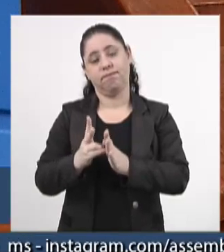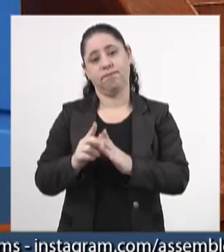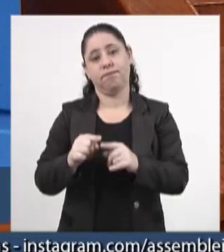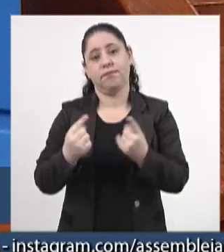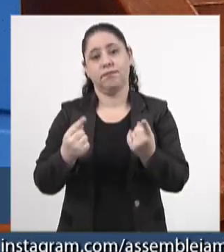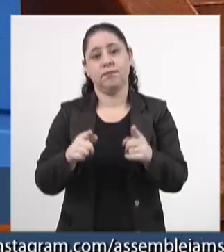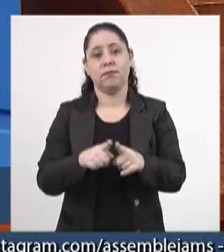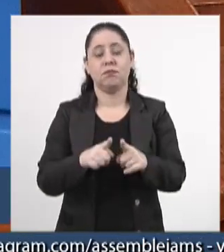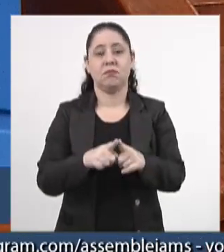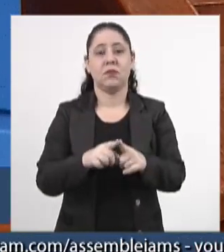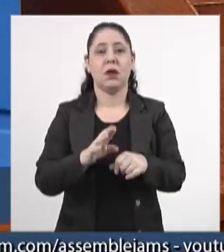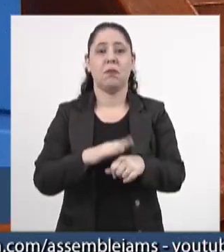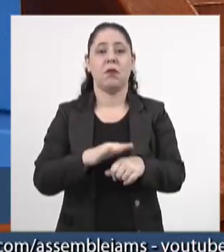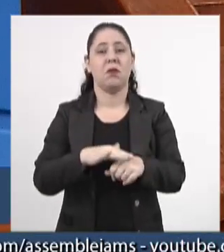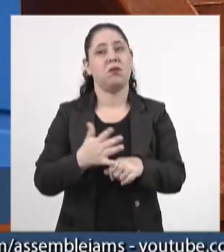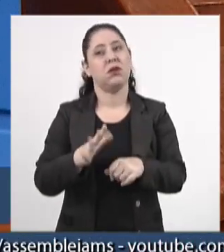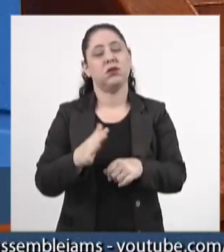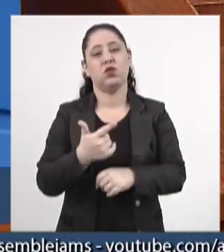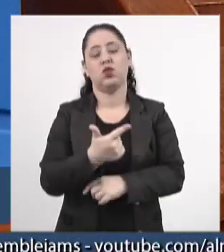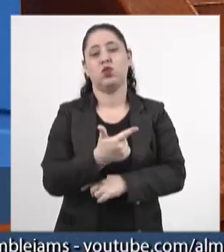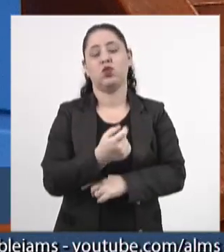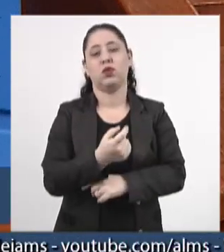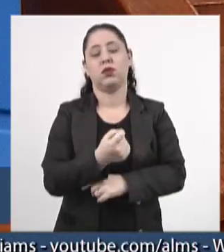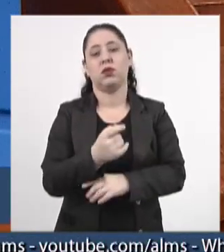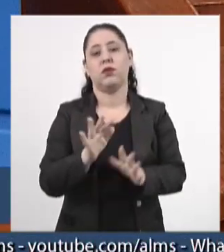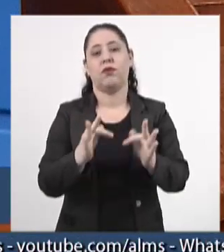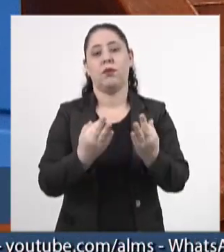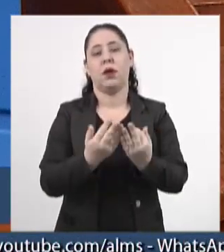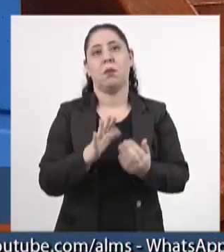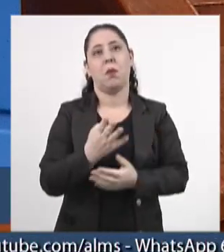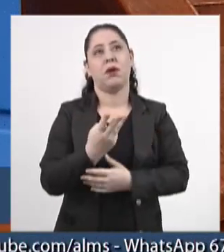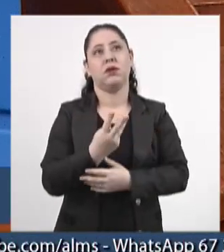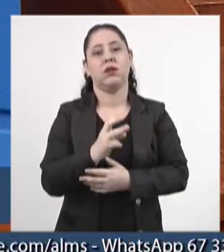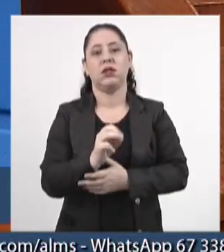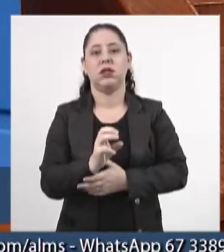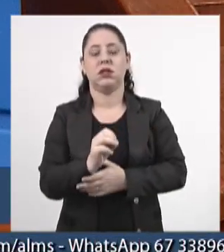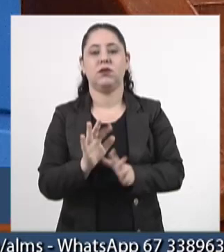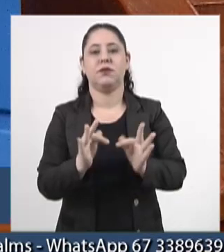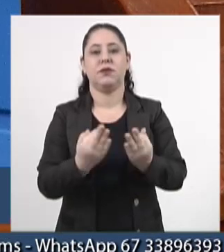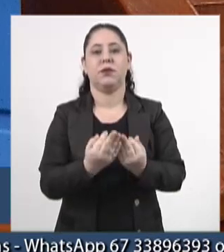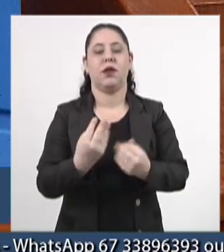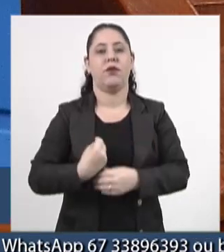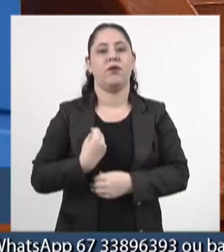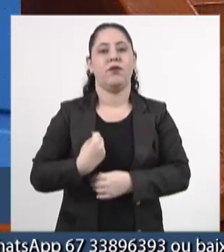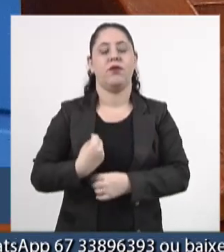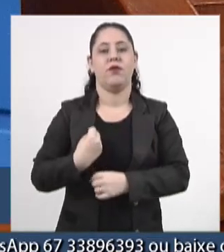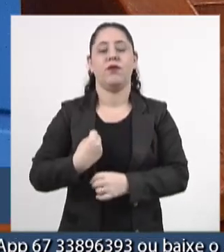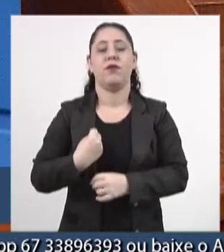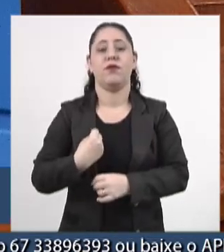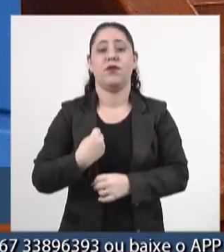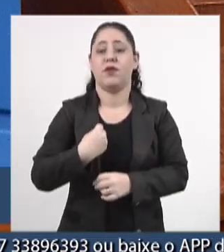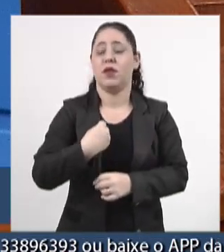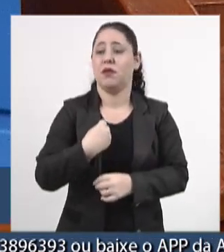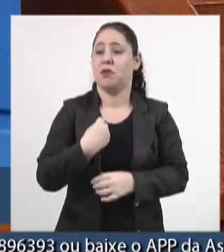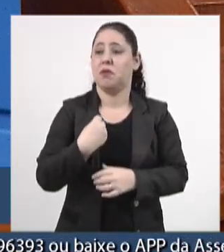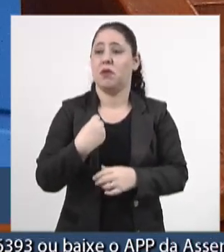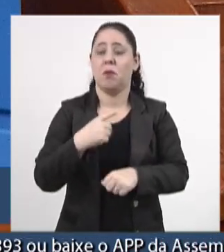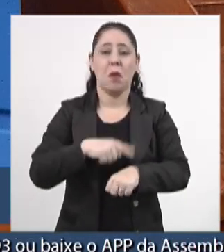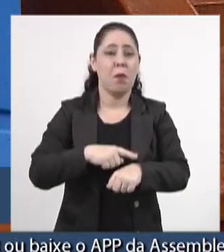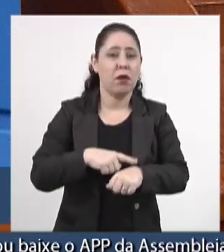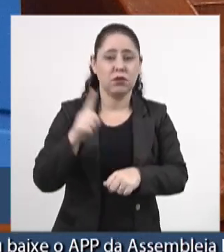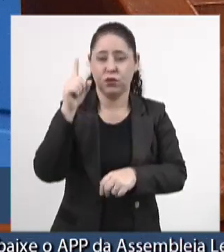também a pelo menos 200 famílias, de 200 a 300 famílias, que estão vivendo em condições